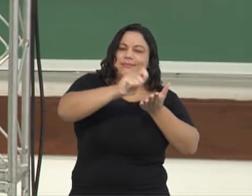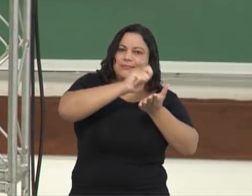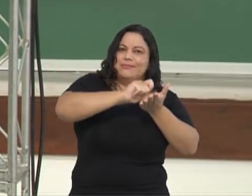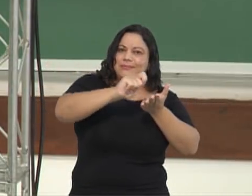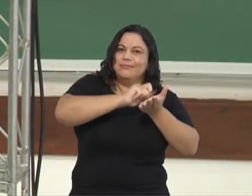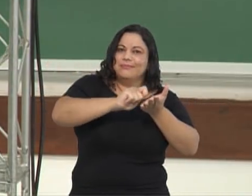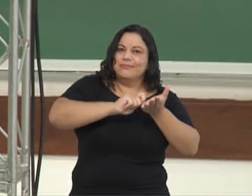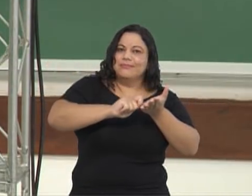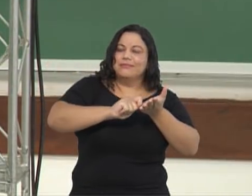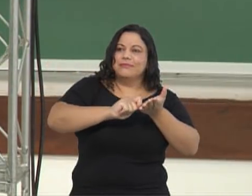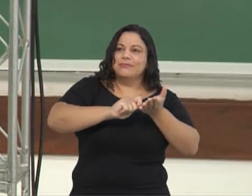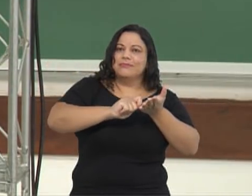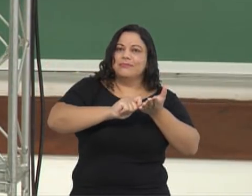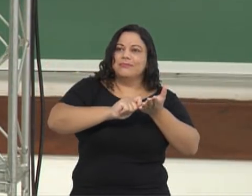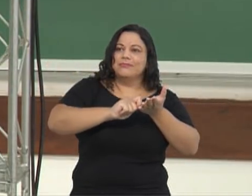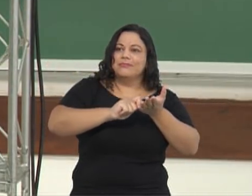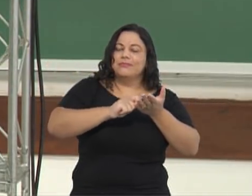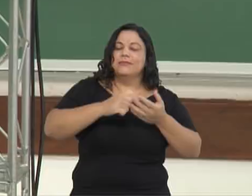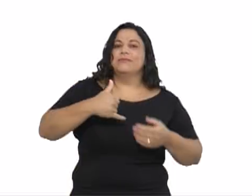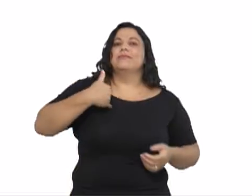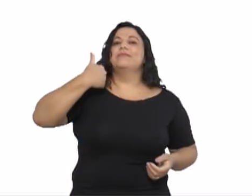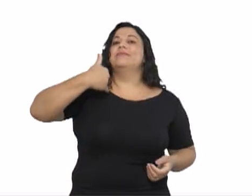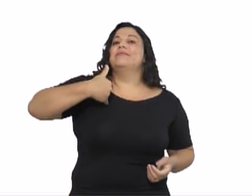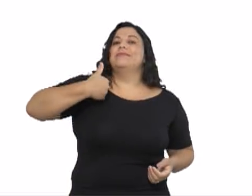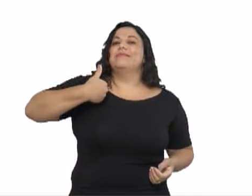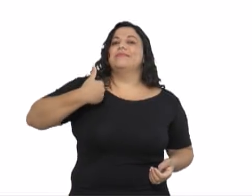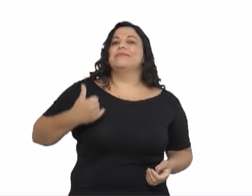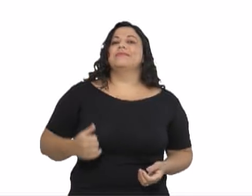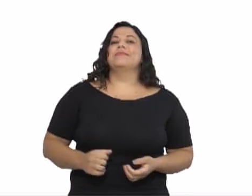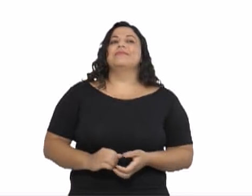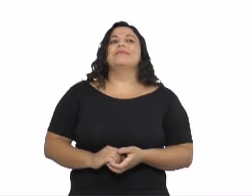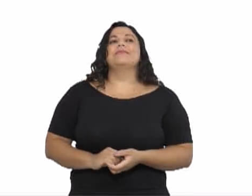vocês. Qual é a idade?